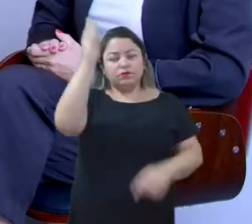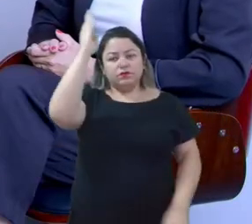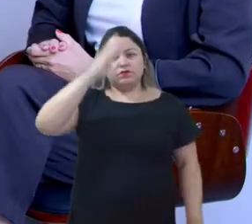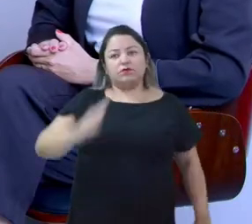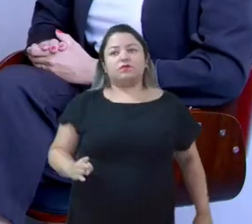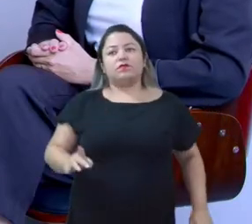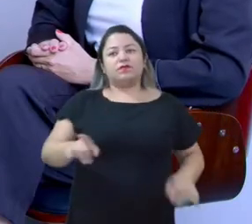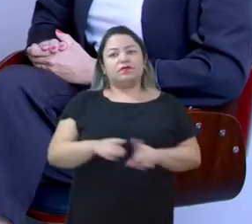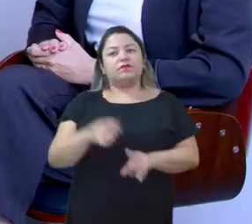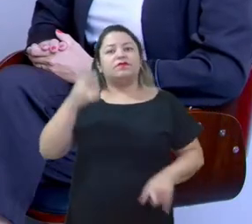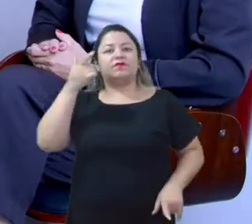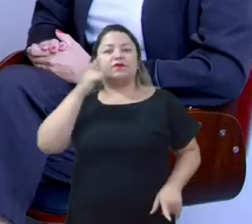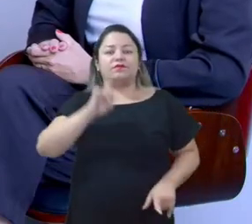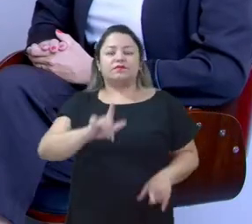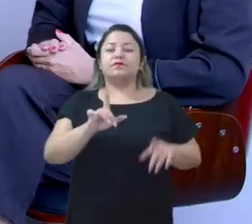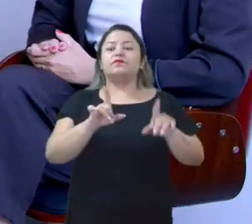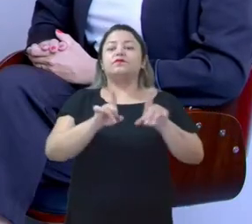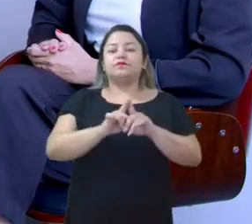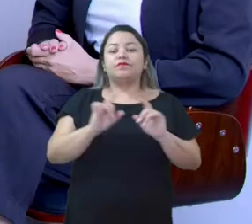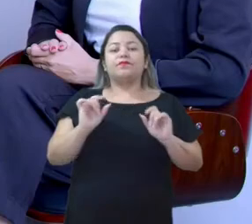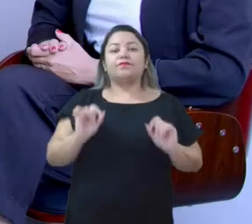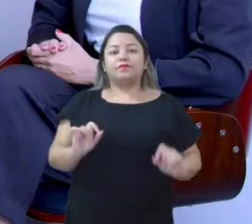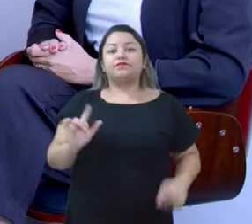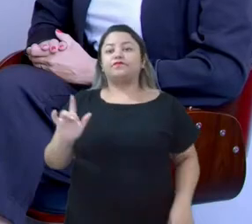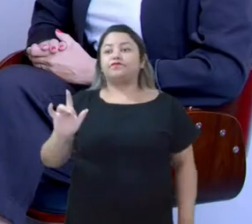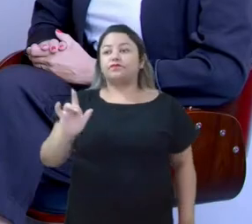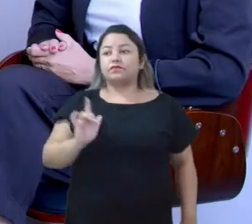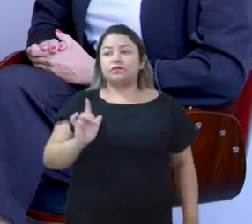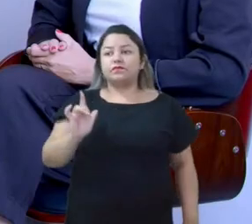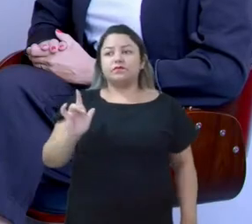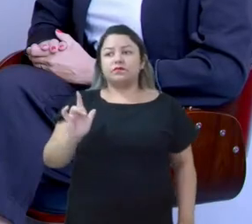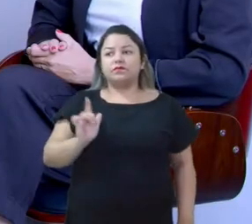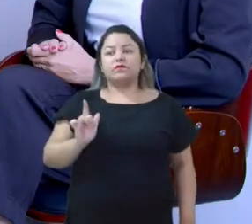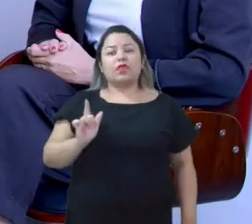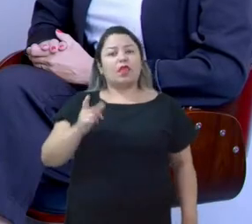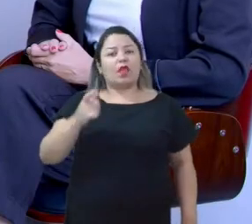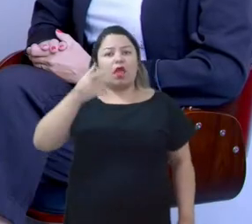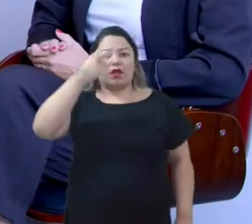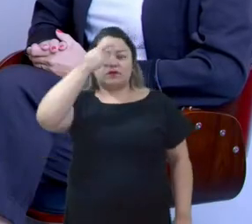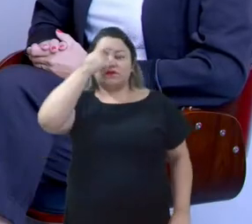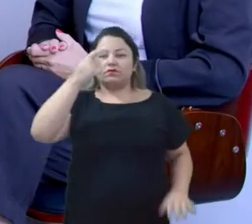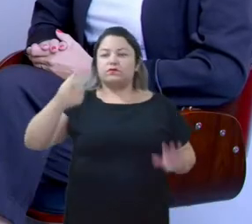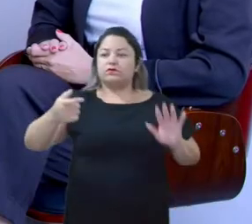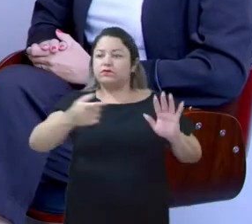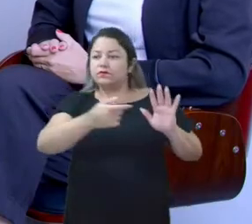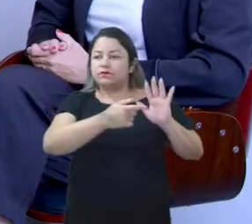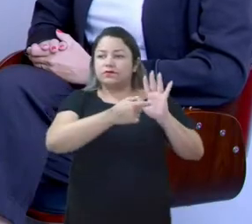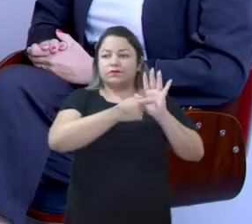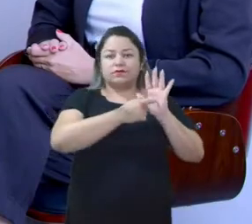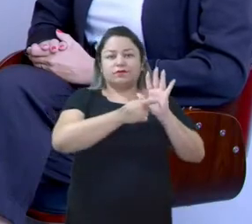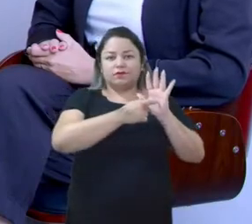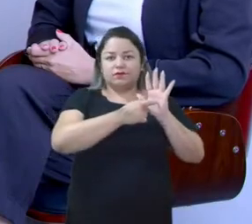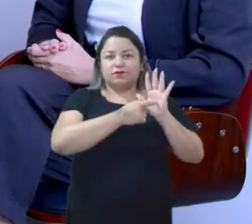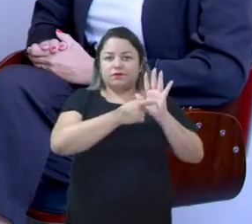é ganho de produtividade. Depois você vem a inteligência artificial,